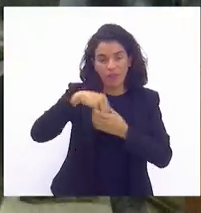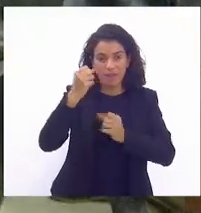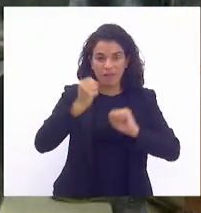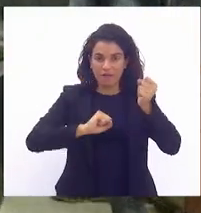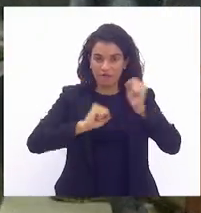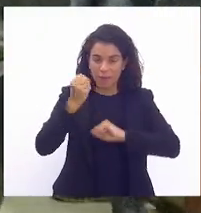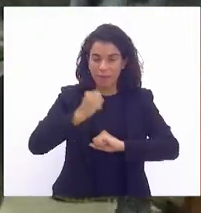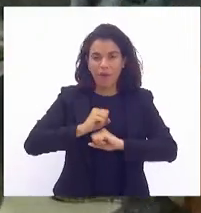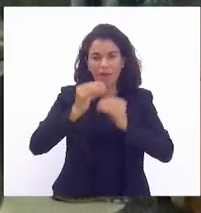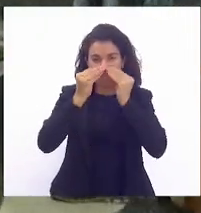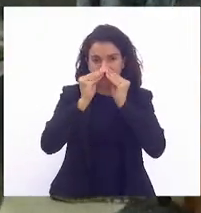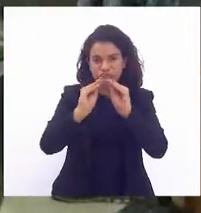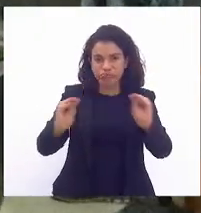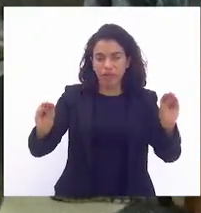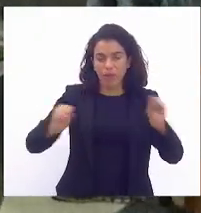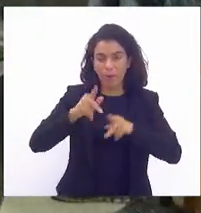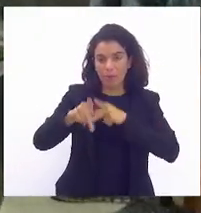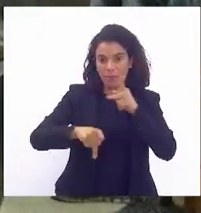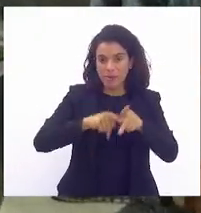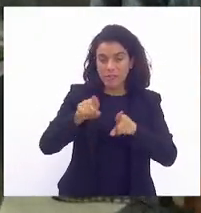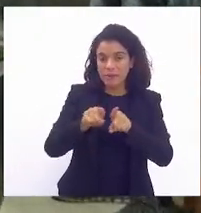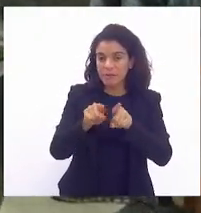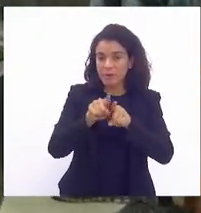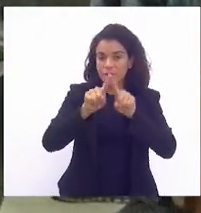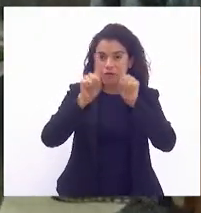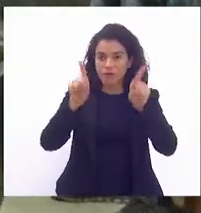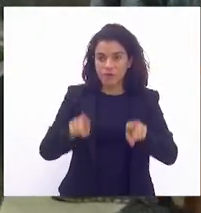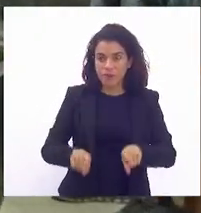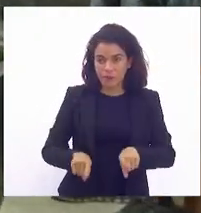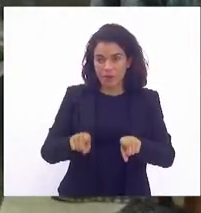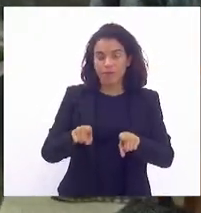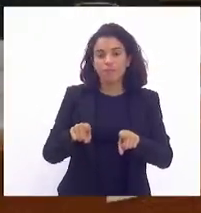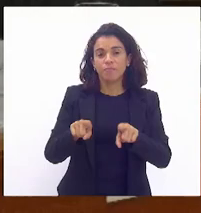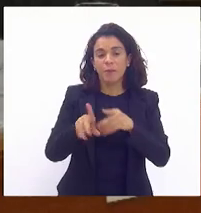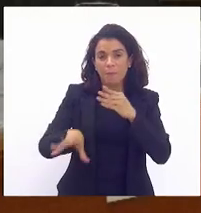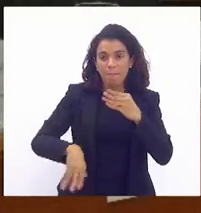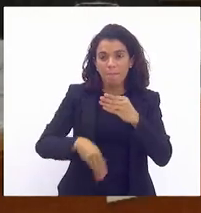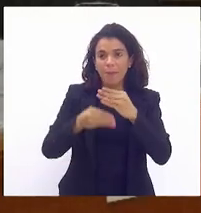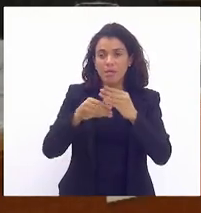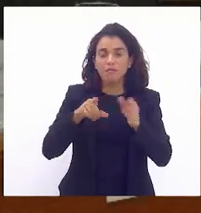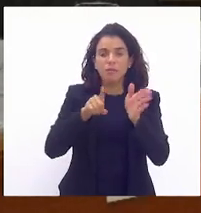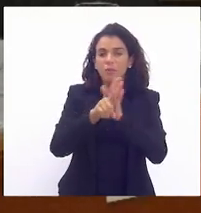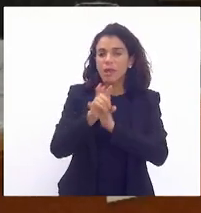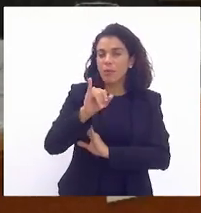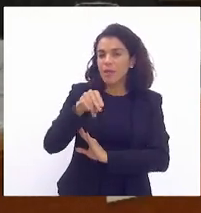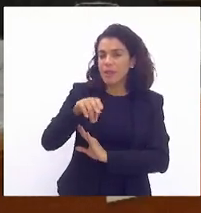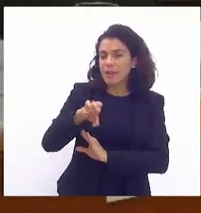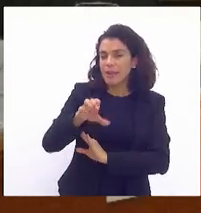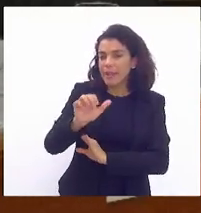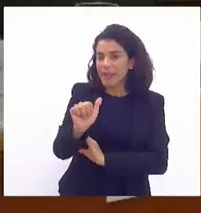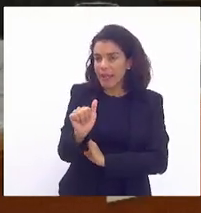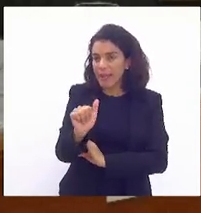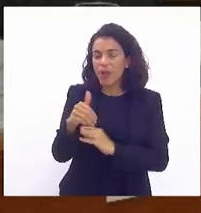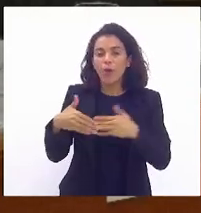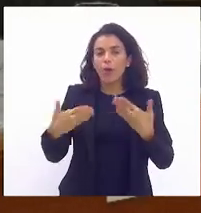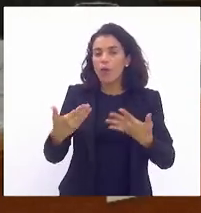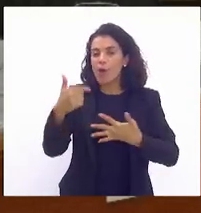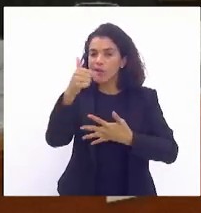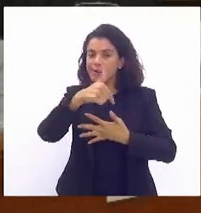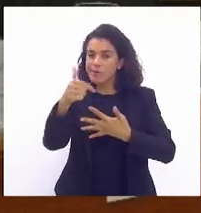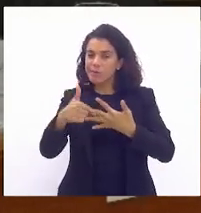de descaso com a população e com seus trabalhadores. Além disso, perguntar para a UINEA quais as